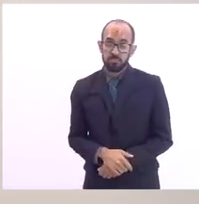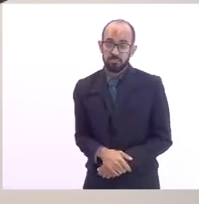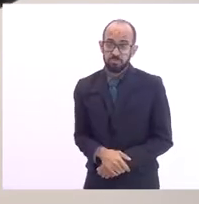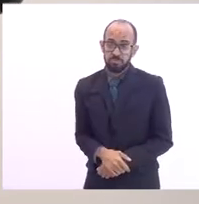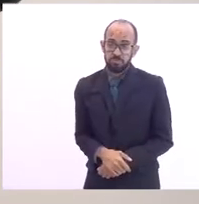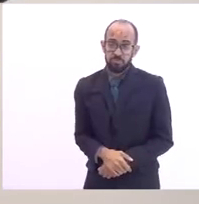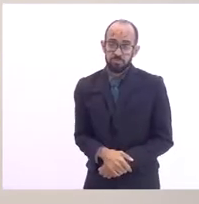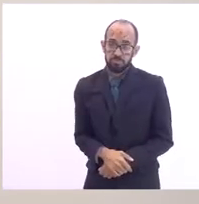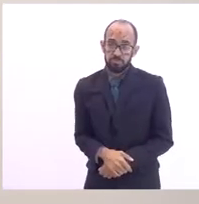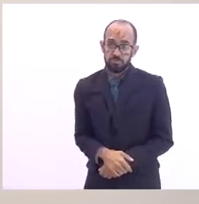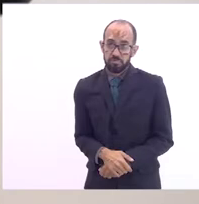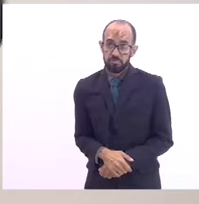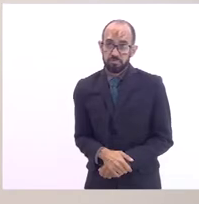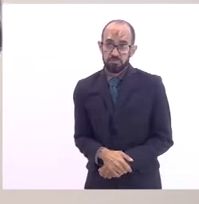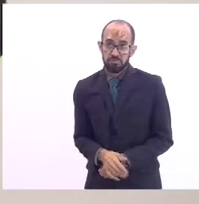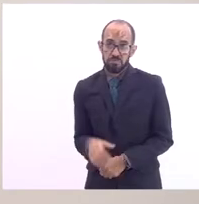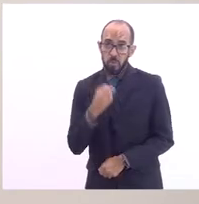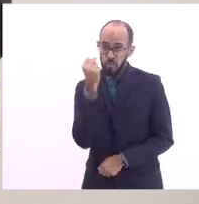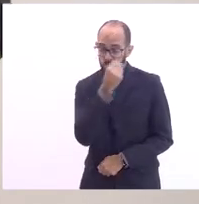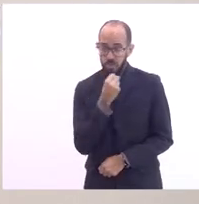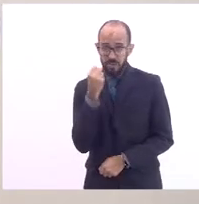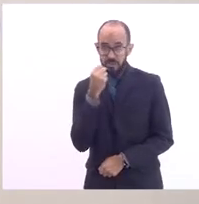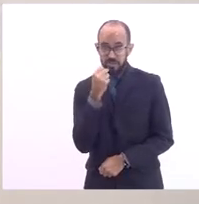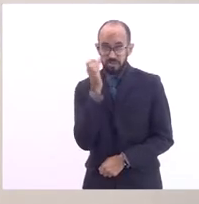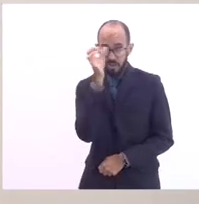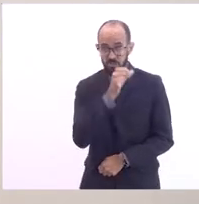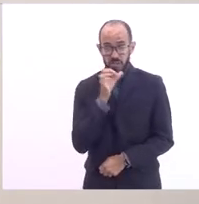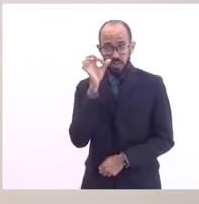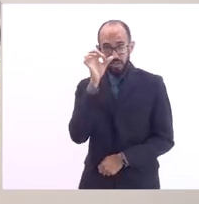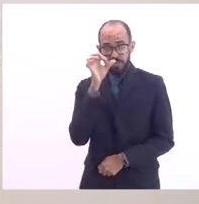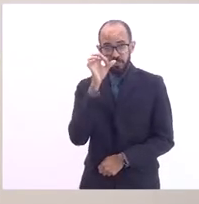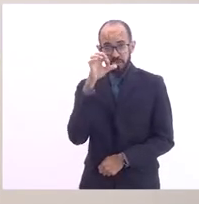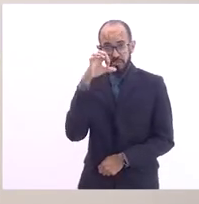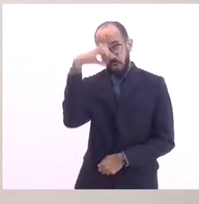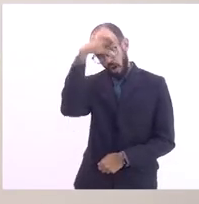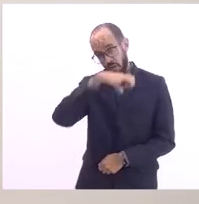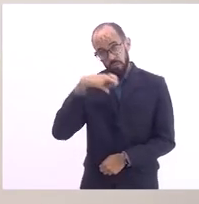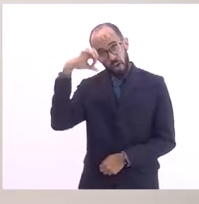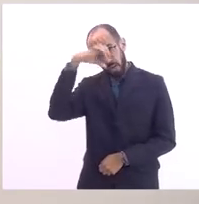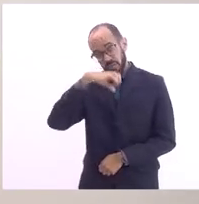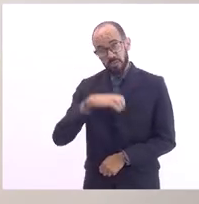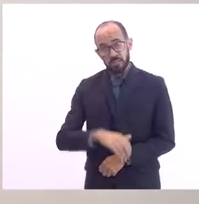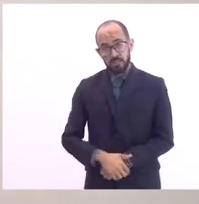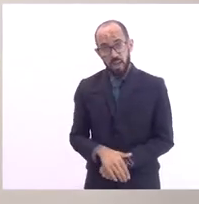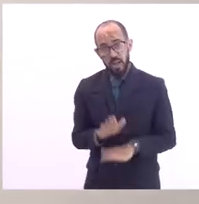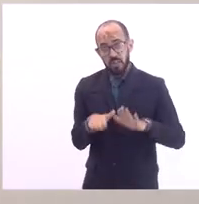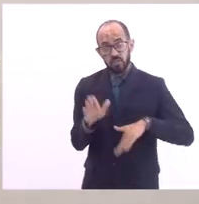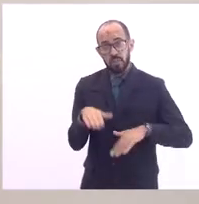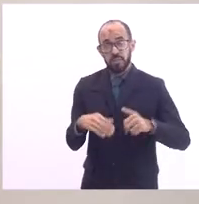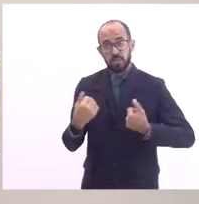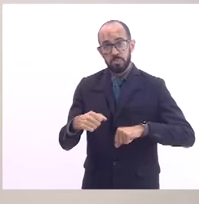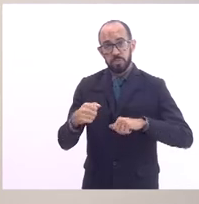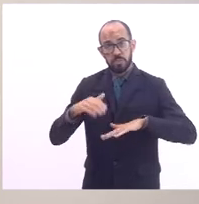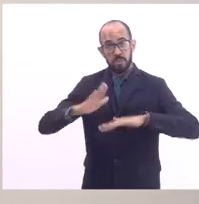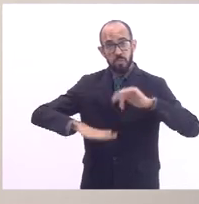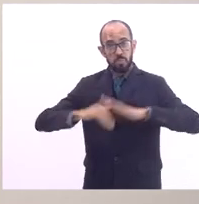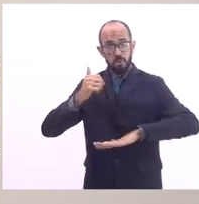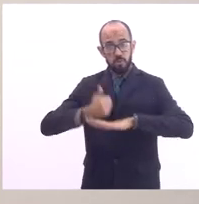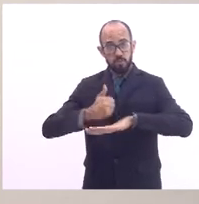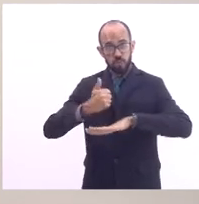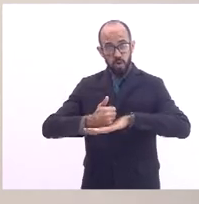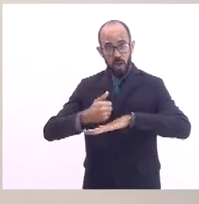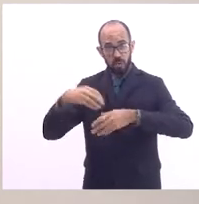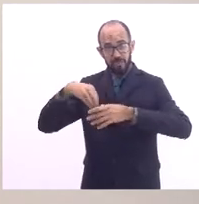atendimento? Daqui a 8 horas, 9 horas. A gente leva, nós temos que levar, às vezes, o profissional que está lá dentro do